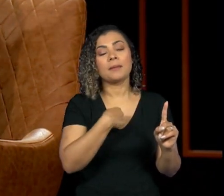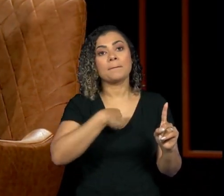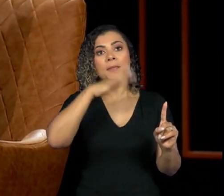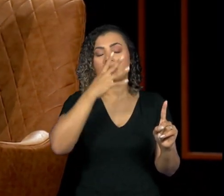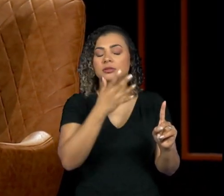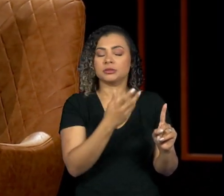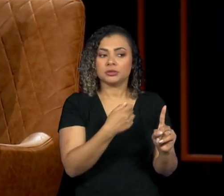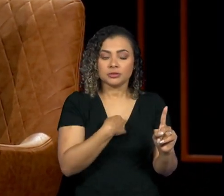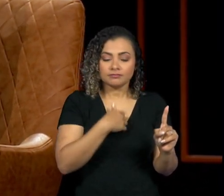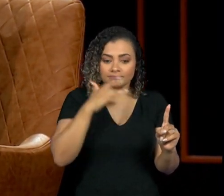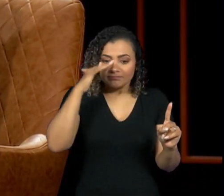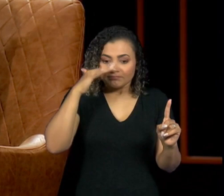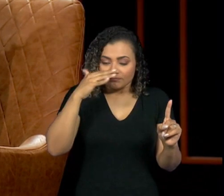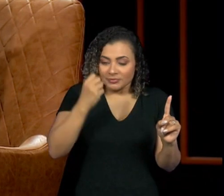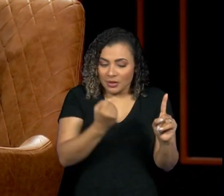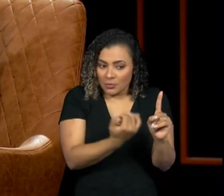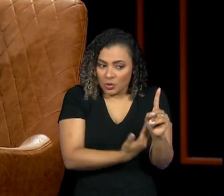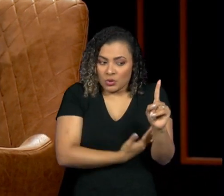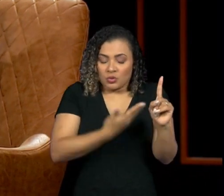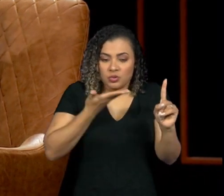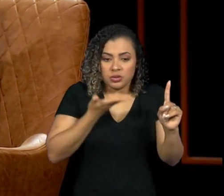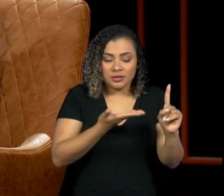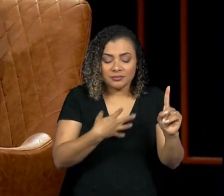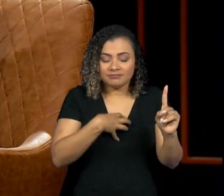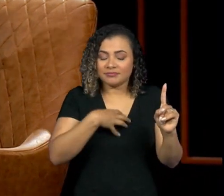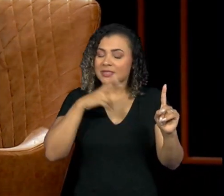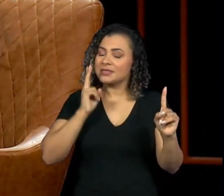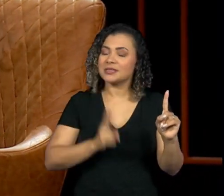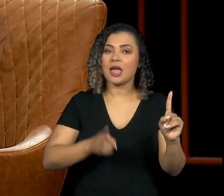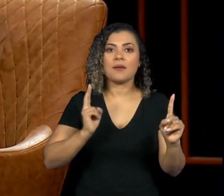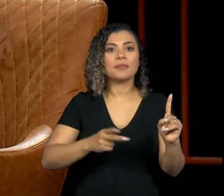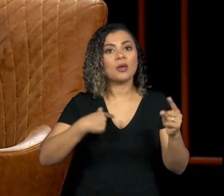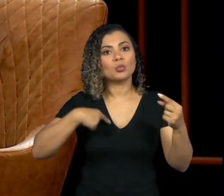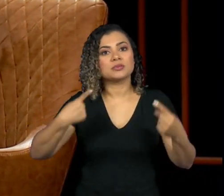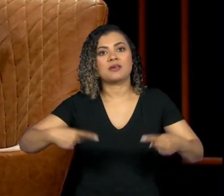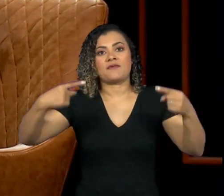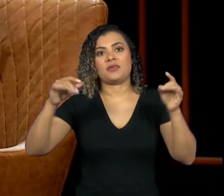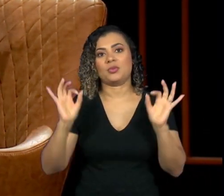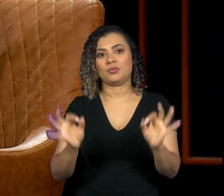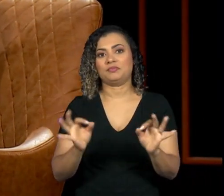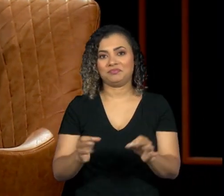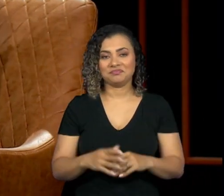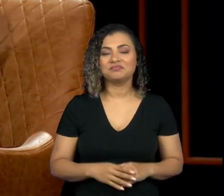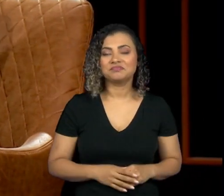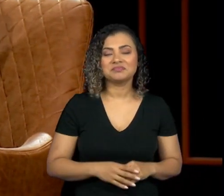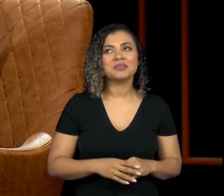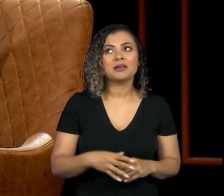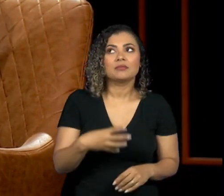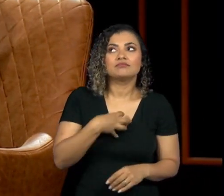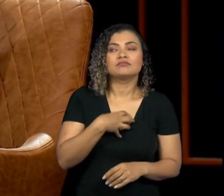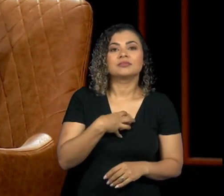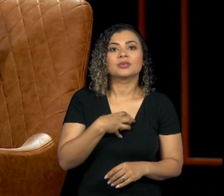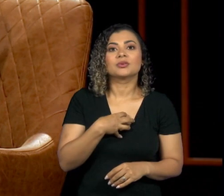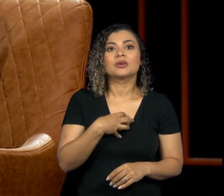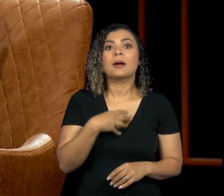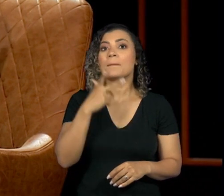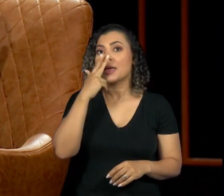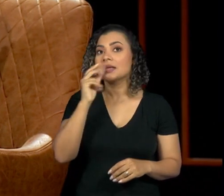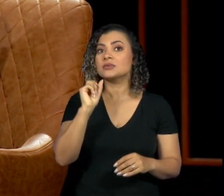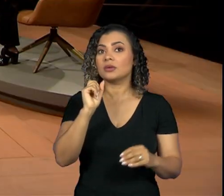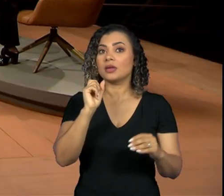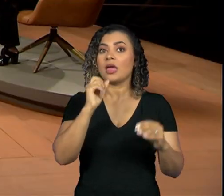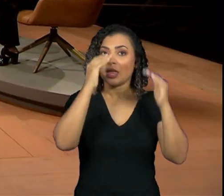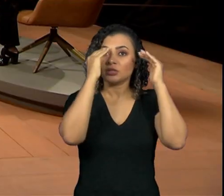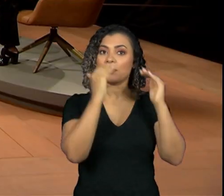emociona. Então, estou de frente para ela toda vez. É um desafio muito grande. Fazer uma versão que não desrespeite a